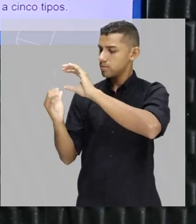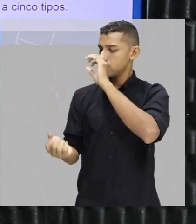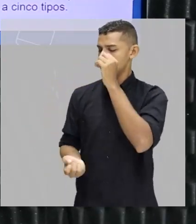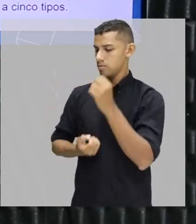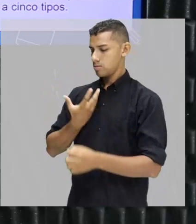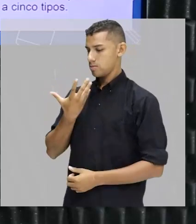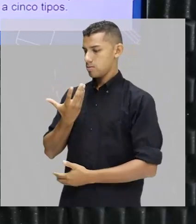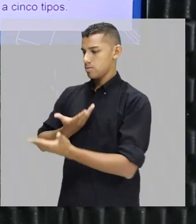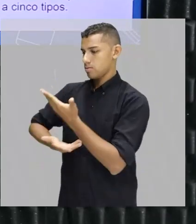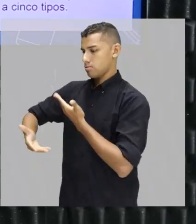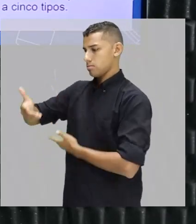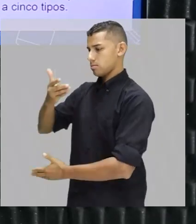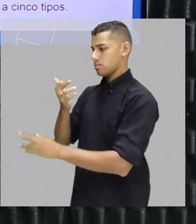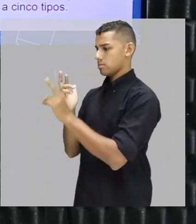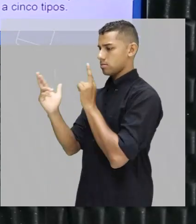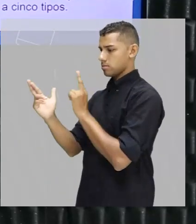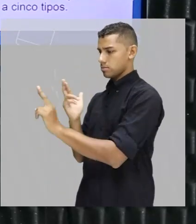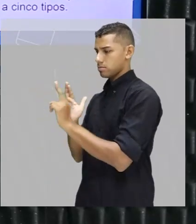relações